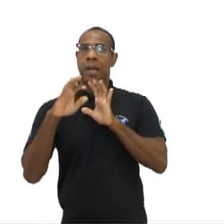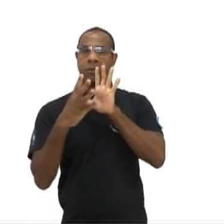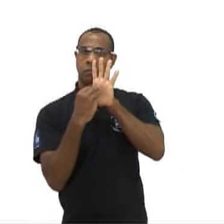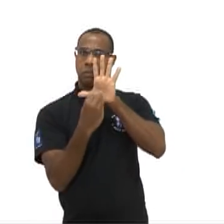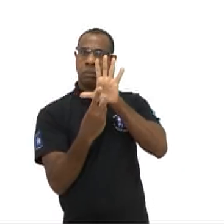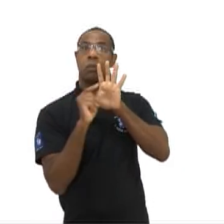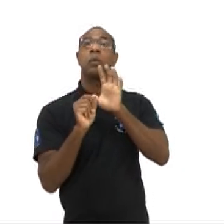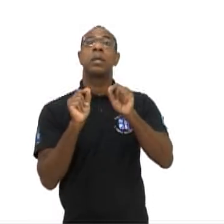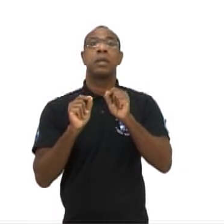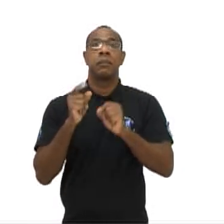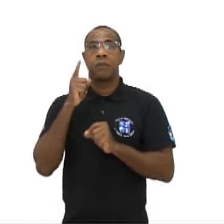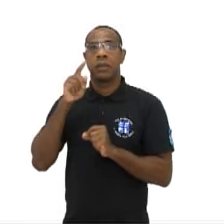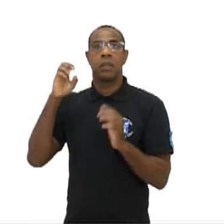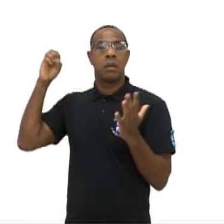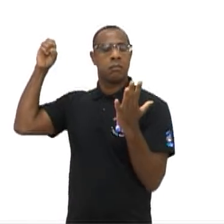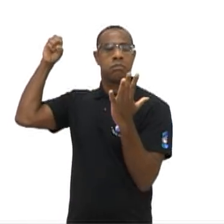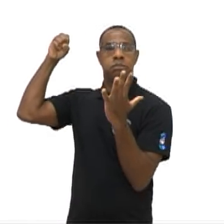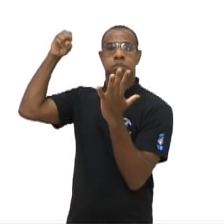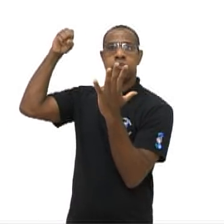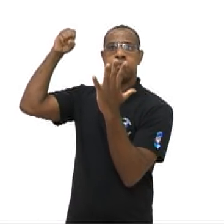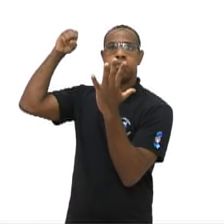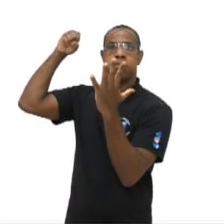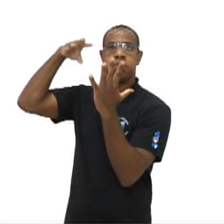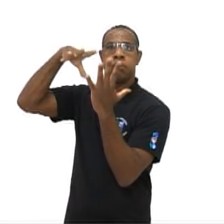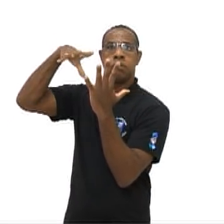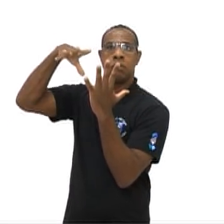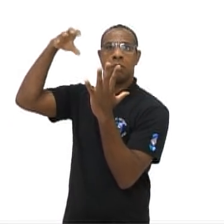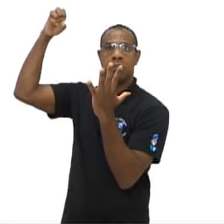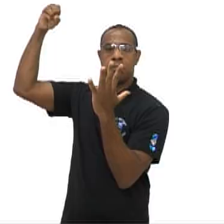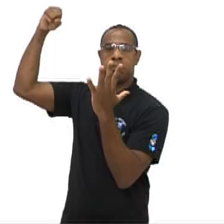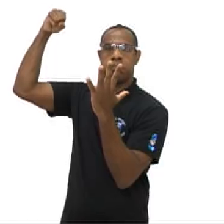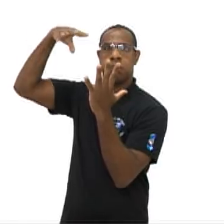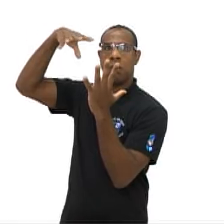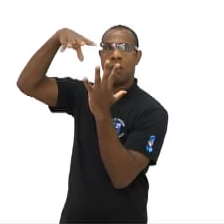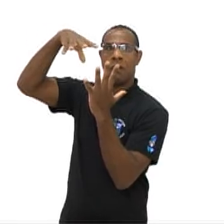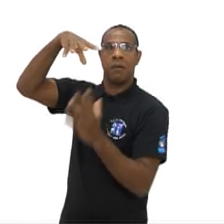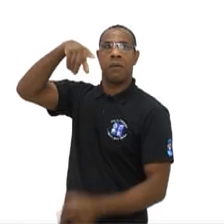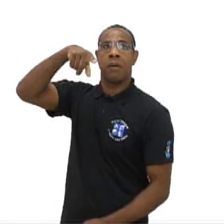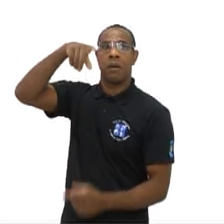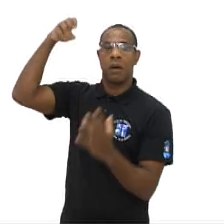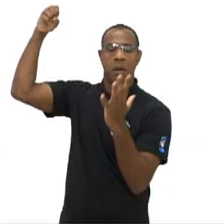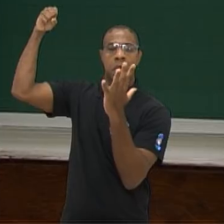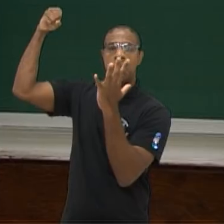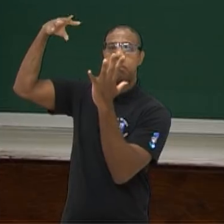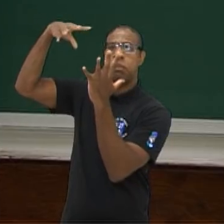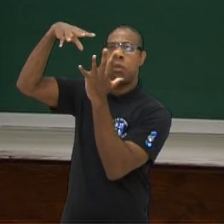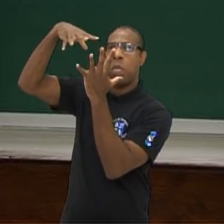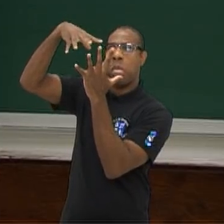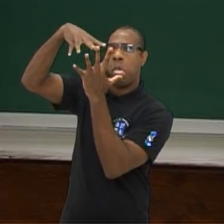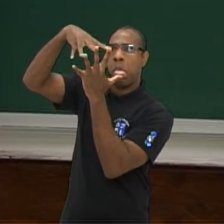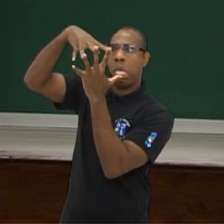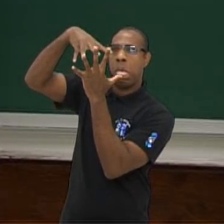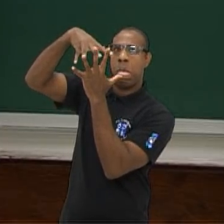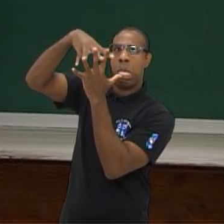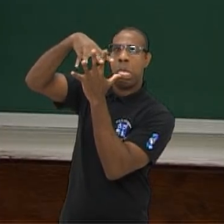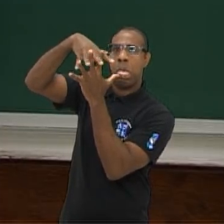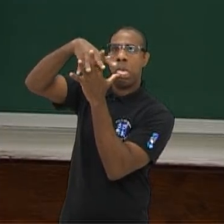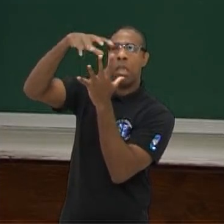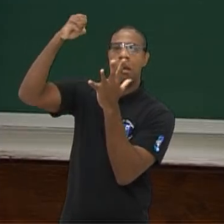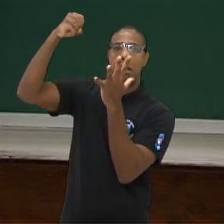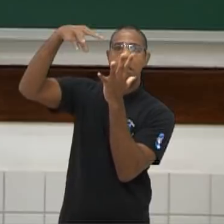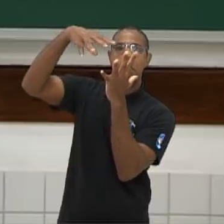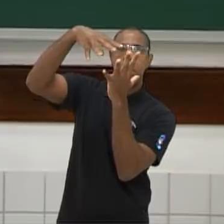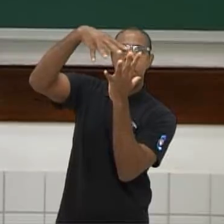um raio luminoso. Então você vai passar por um anteparo, aonde esse anteparo ele vai